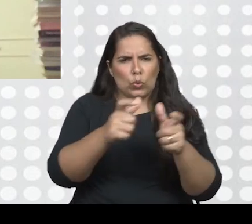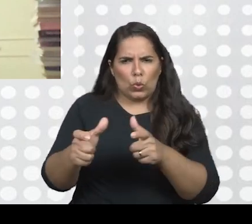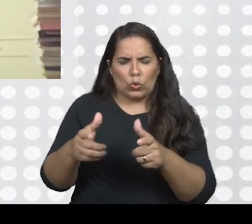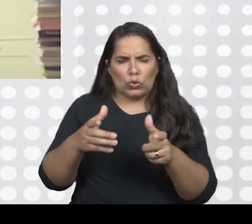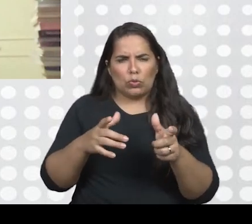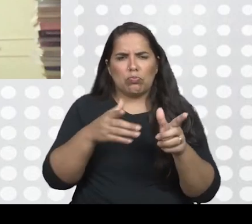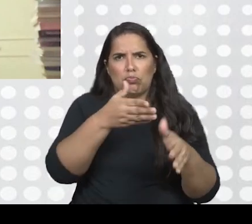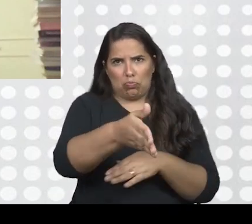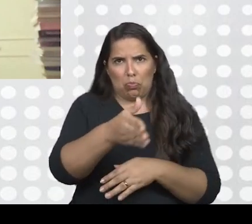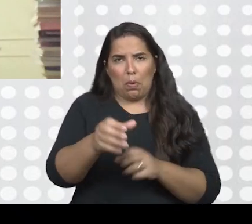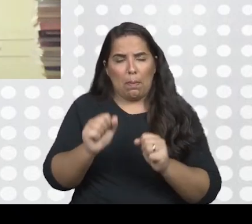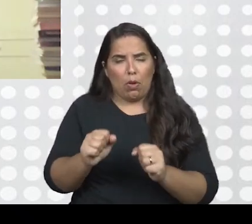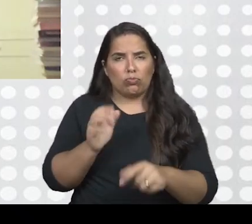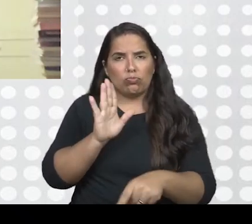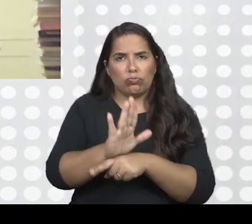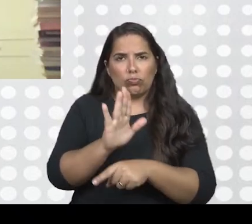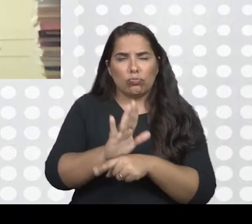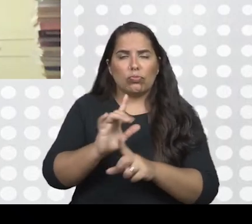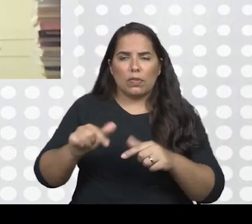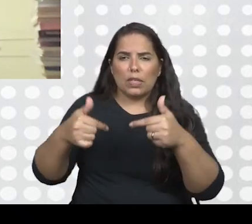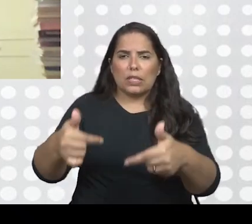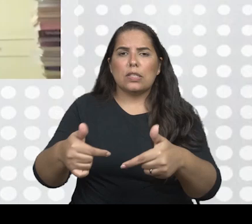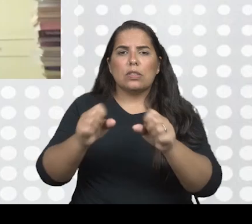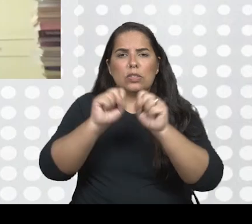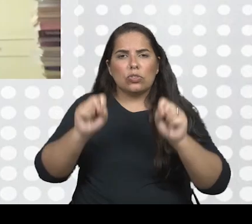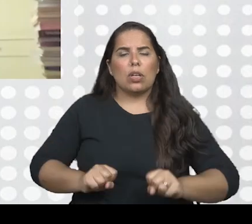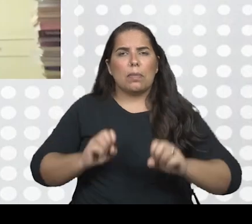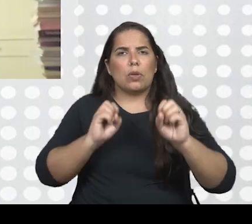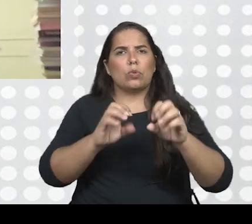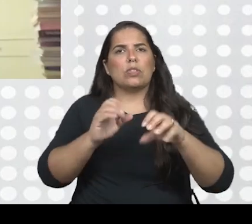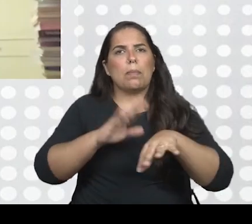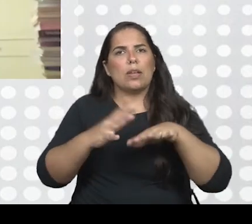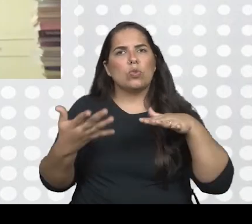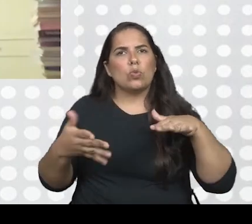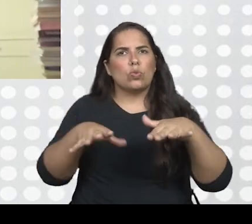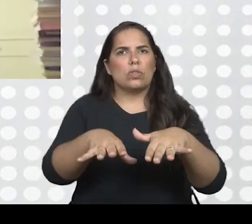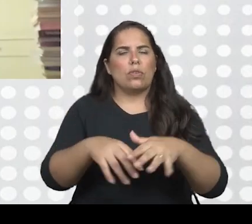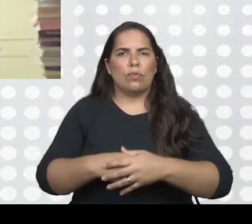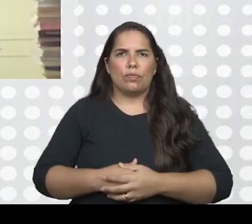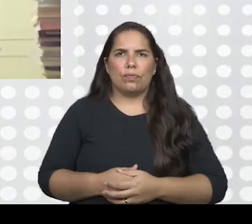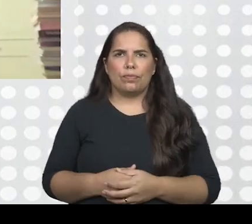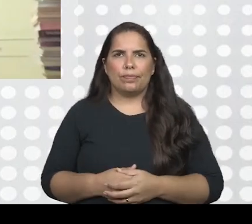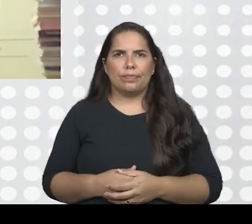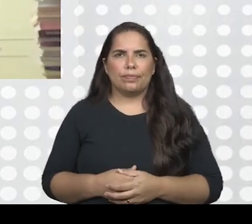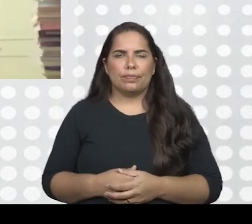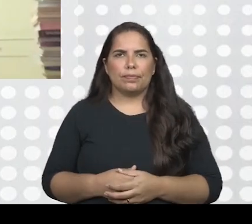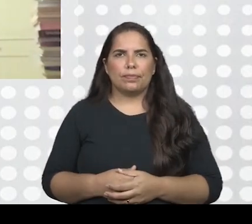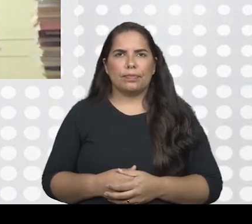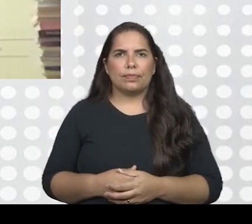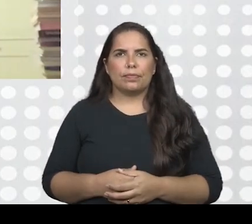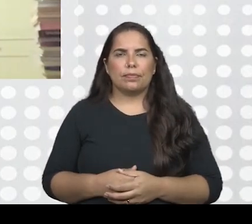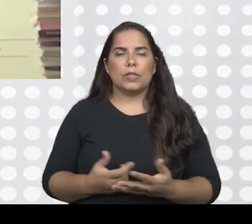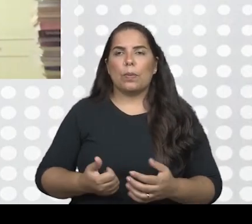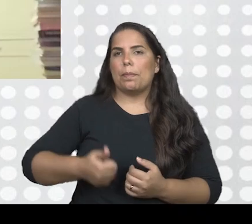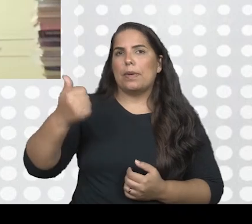pode fornecer para a efetivação de um sistema educacional mais inclusivo? Bem,